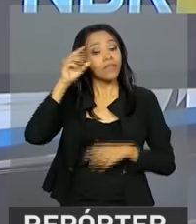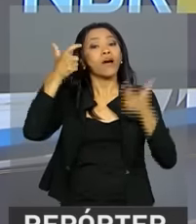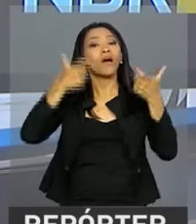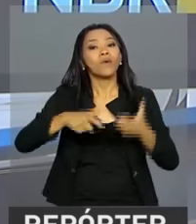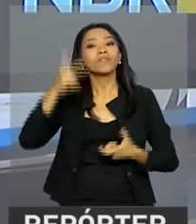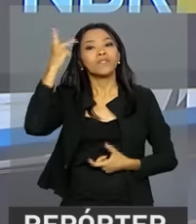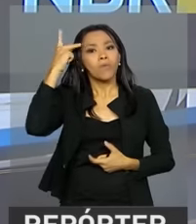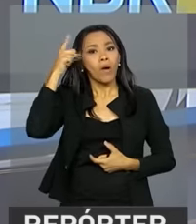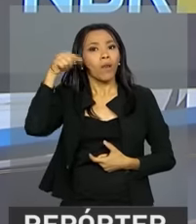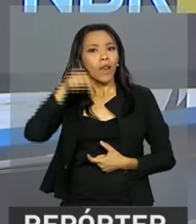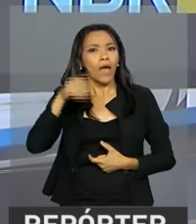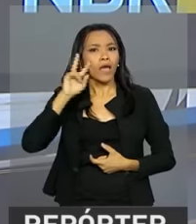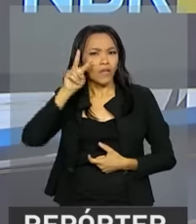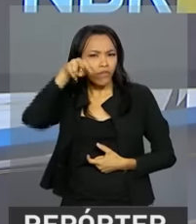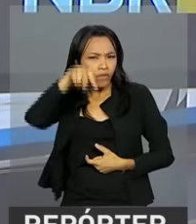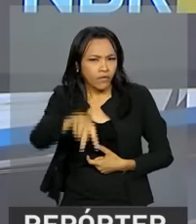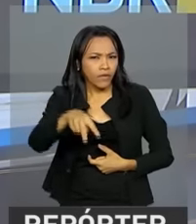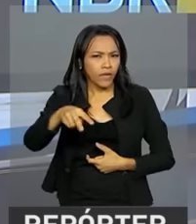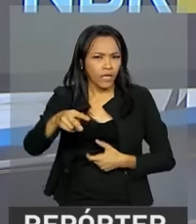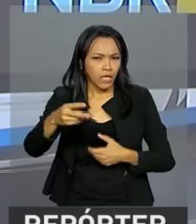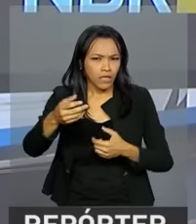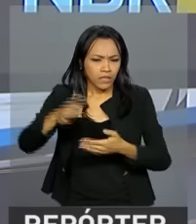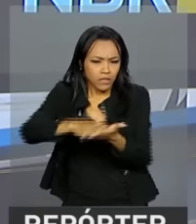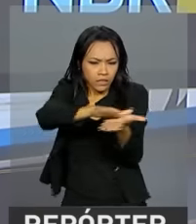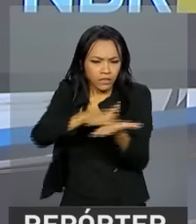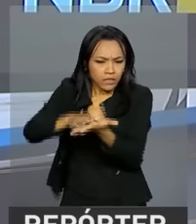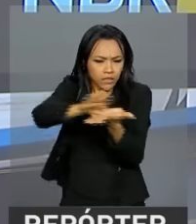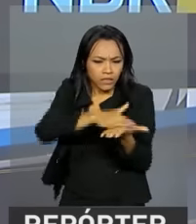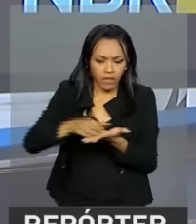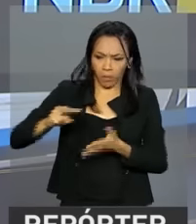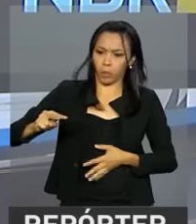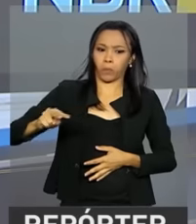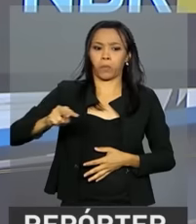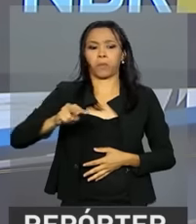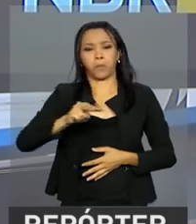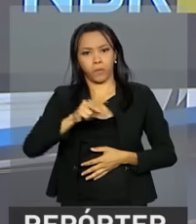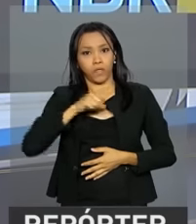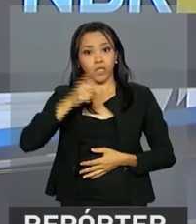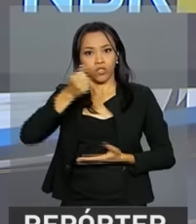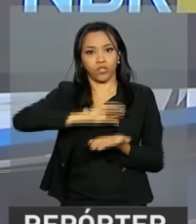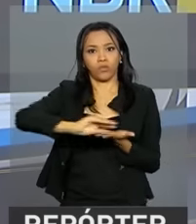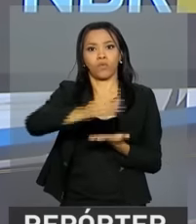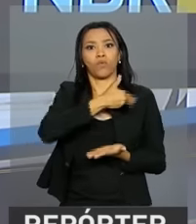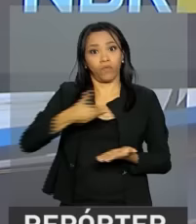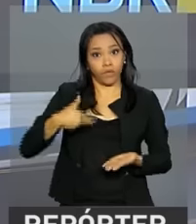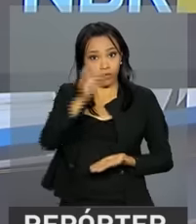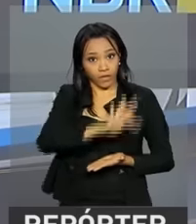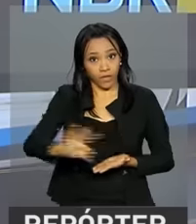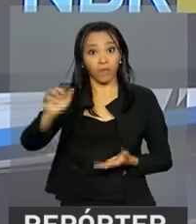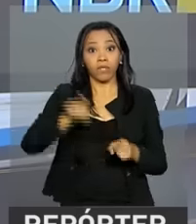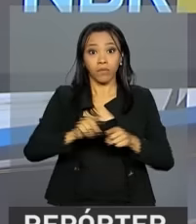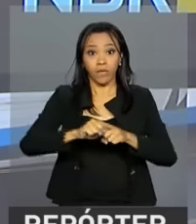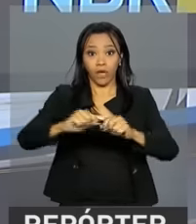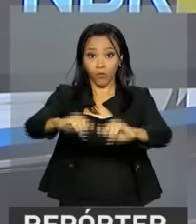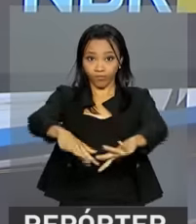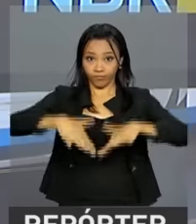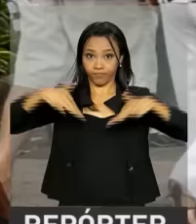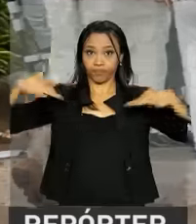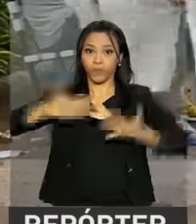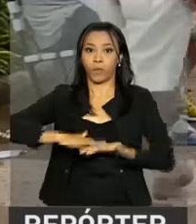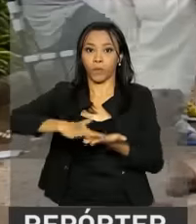Paulo lá ele foi até a fábrica do Samba que conta com investimentos do governo federal e também ao sbórnia